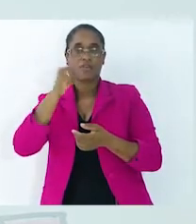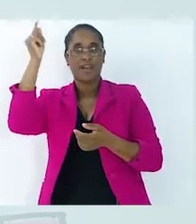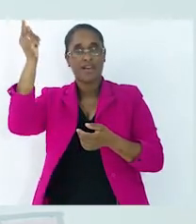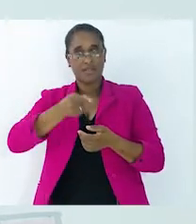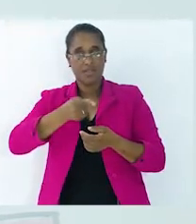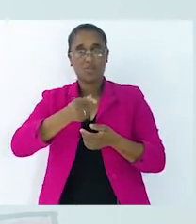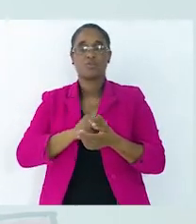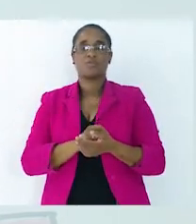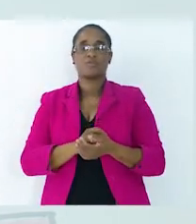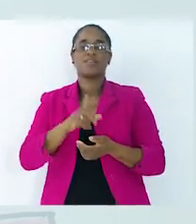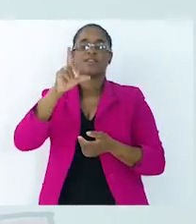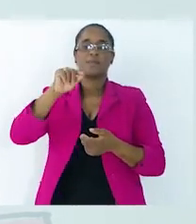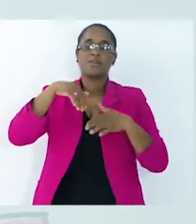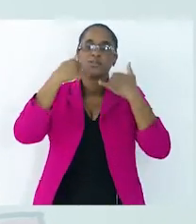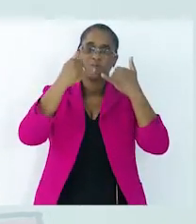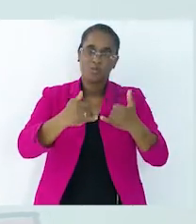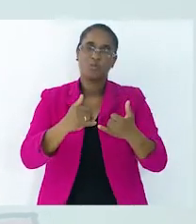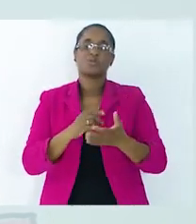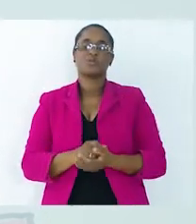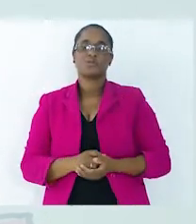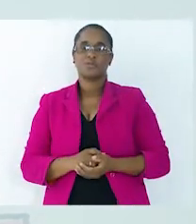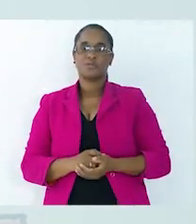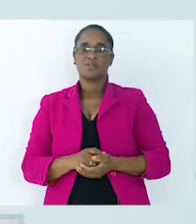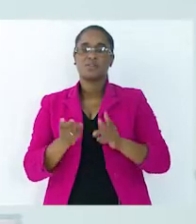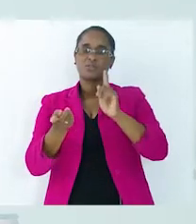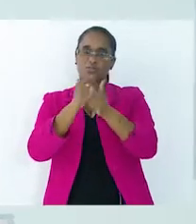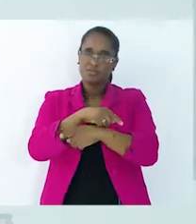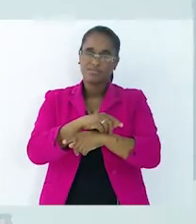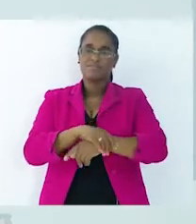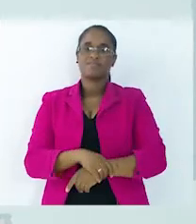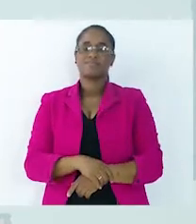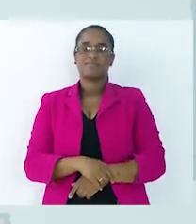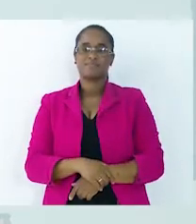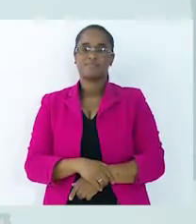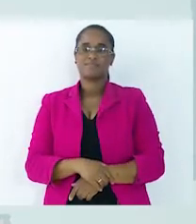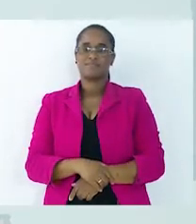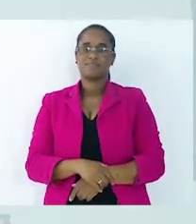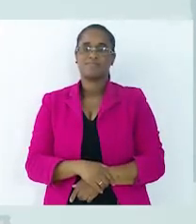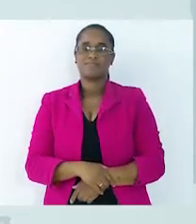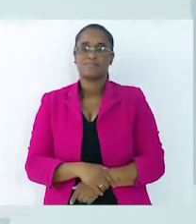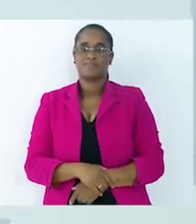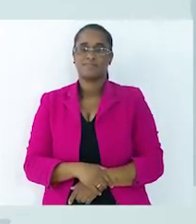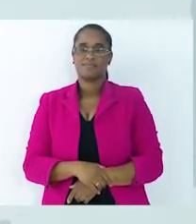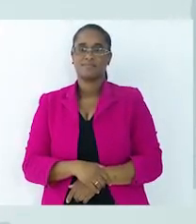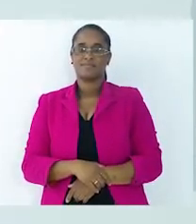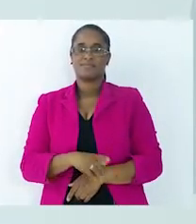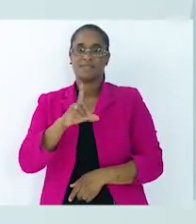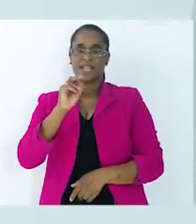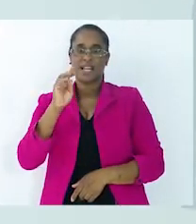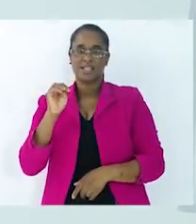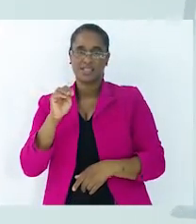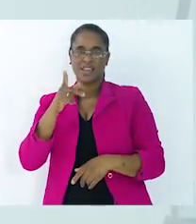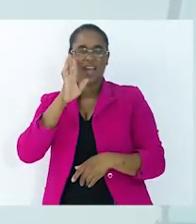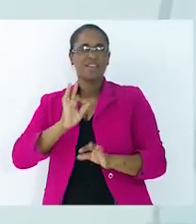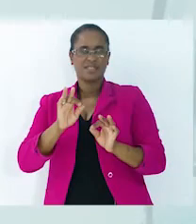agudo e depois a substituição. Falas. Assim, fizeste?